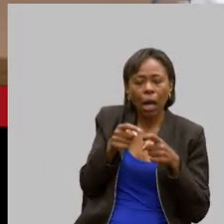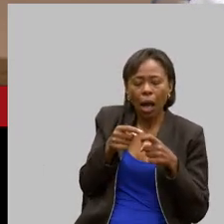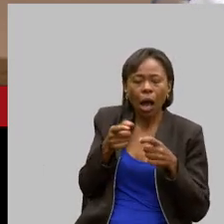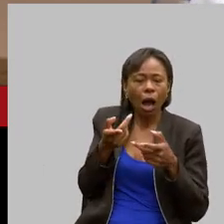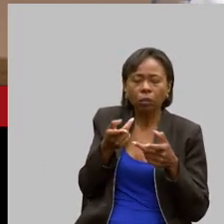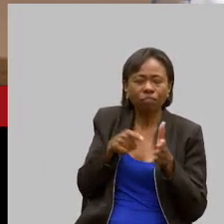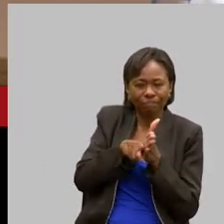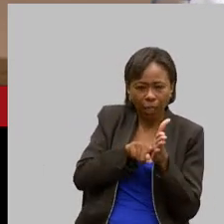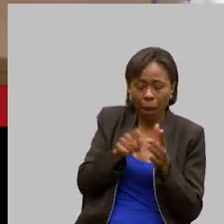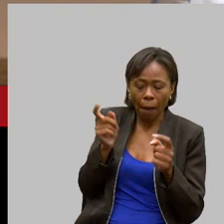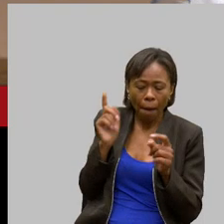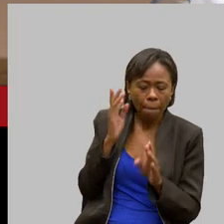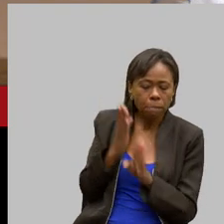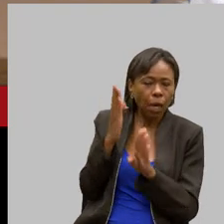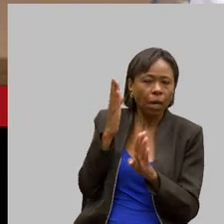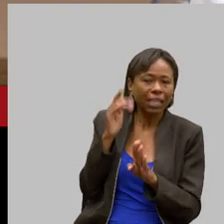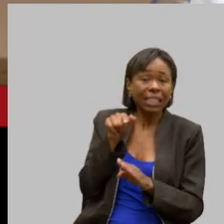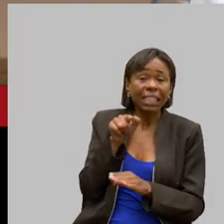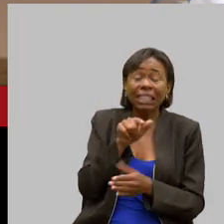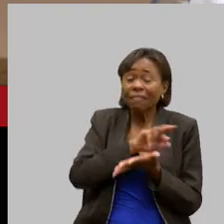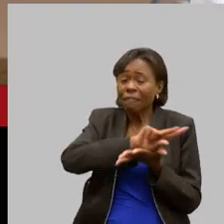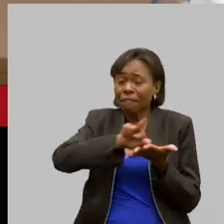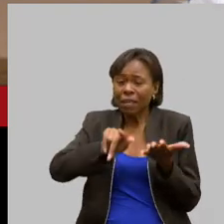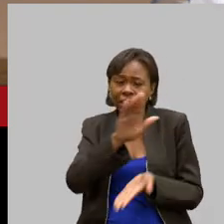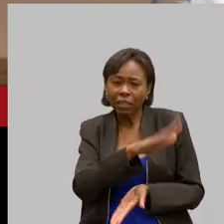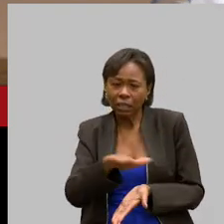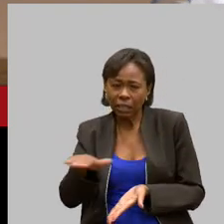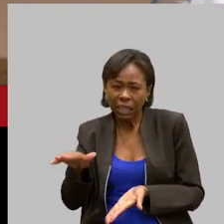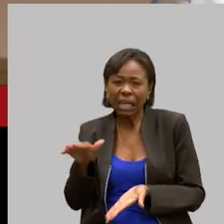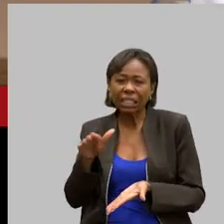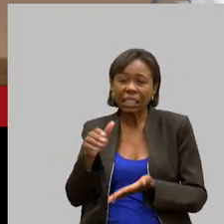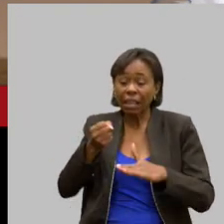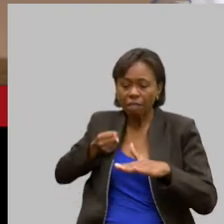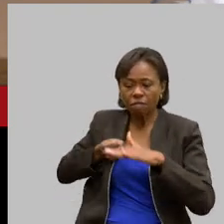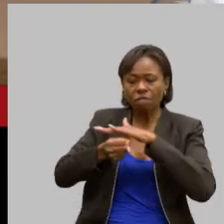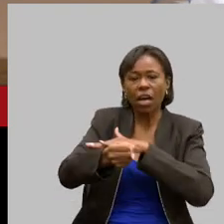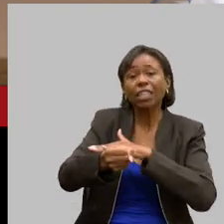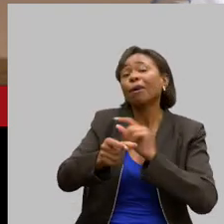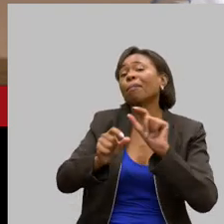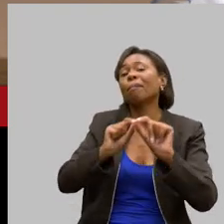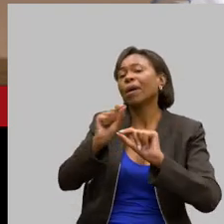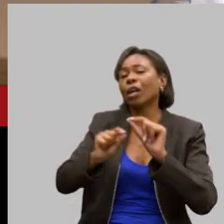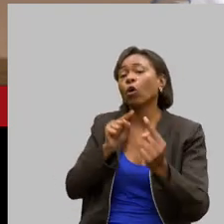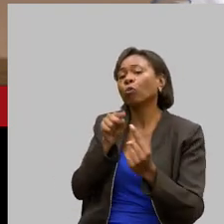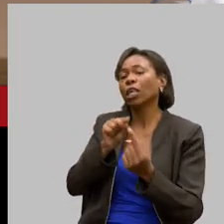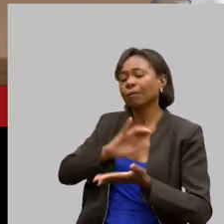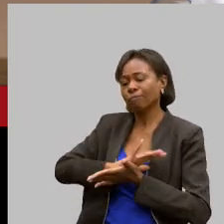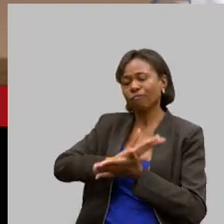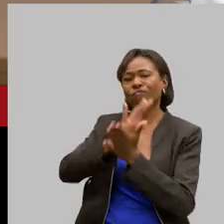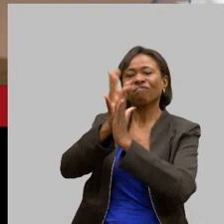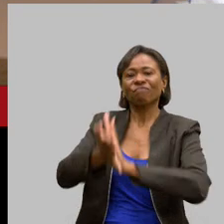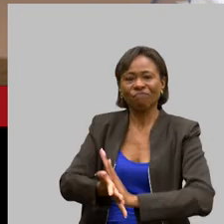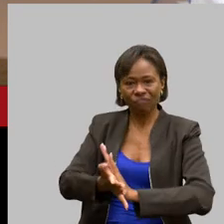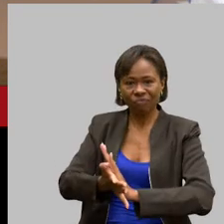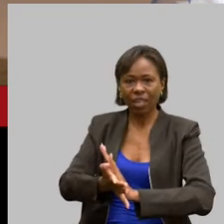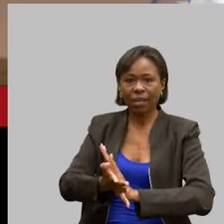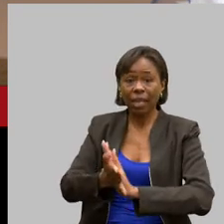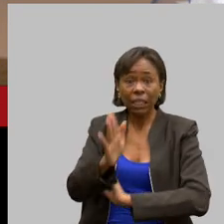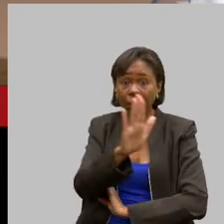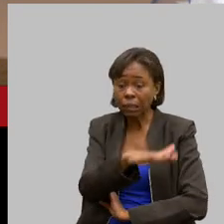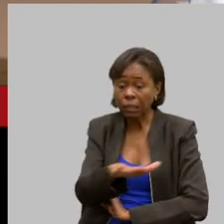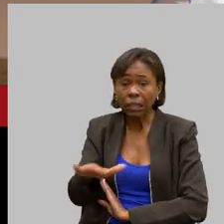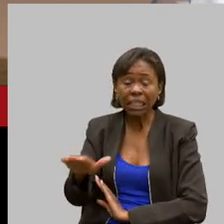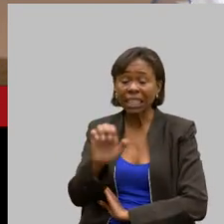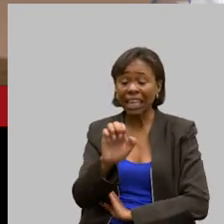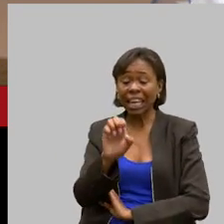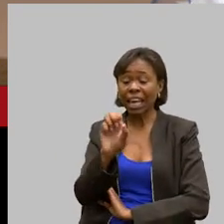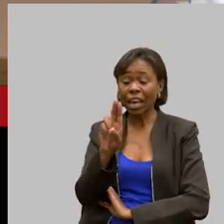crianças que eram encaminhadas para serem exterminadas era a eutanásia infantil existia um